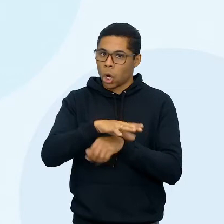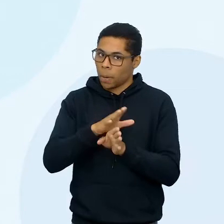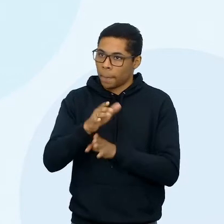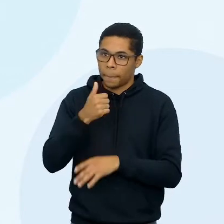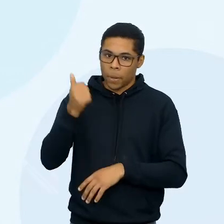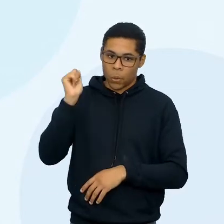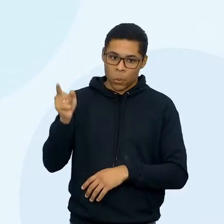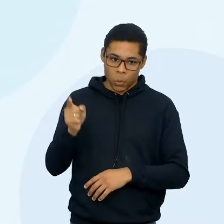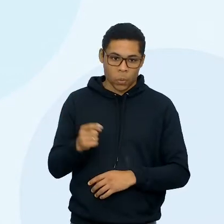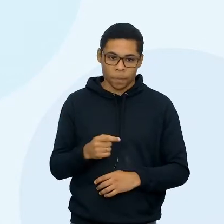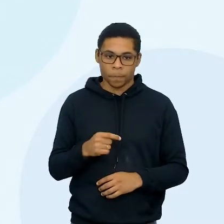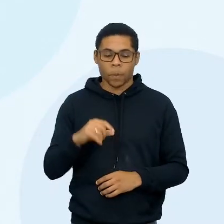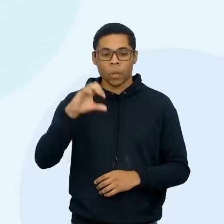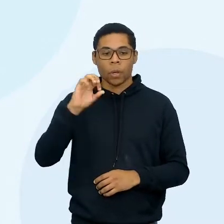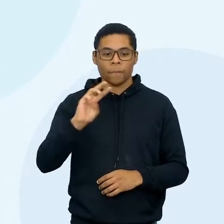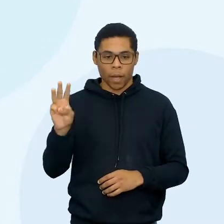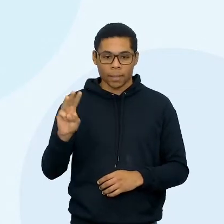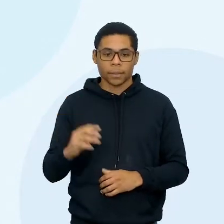de 9